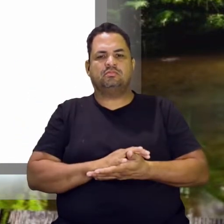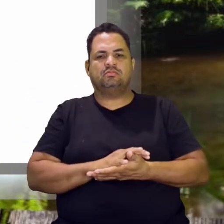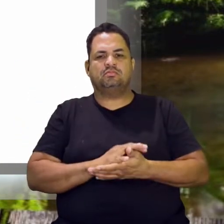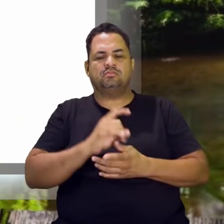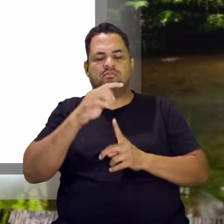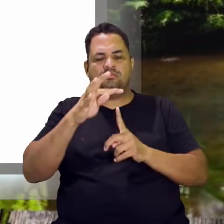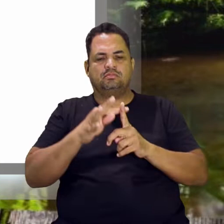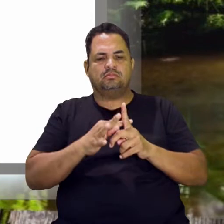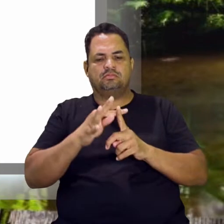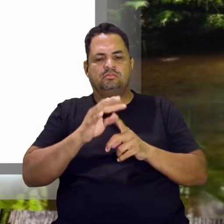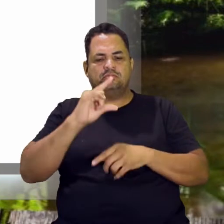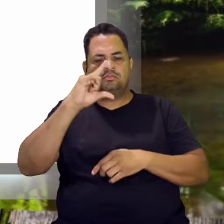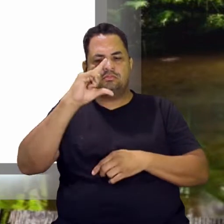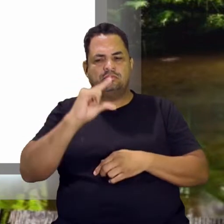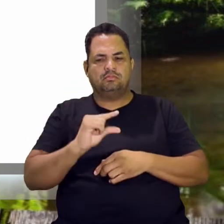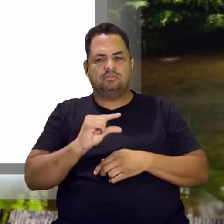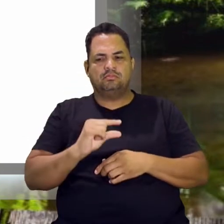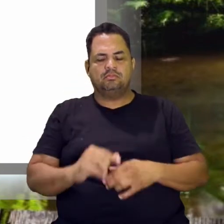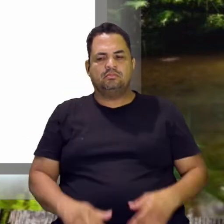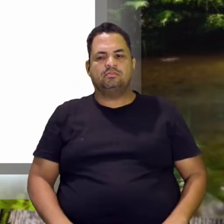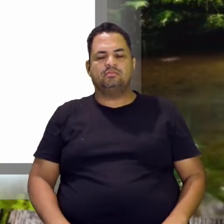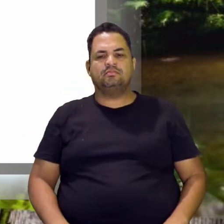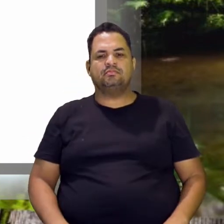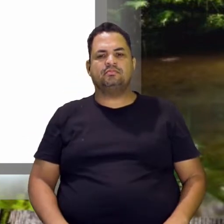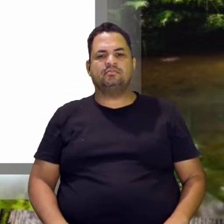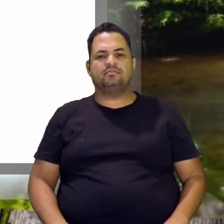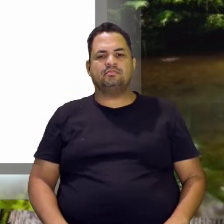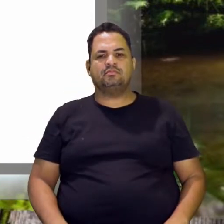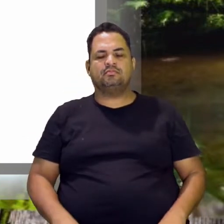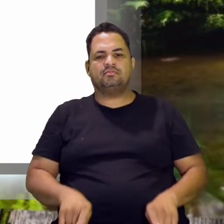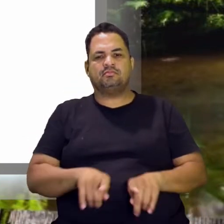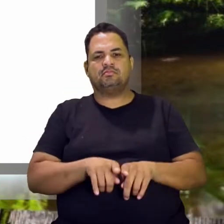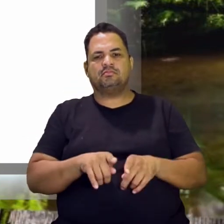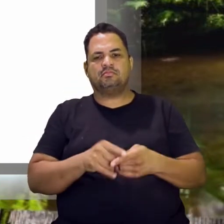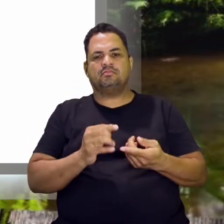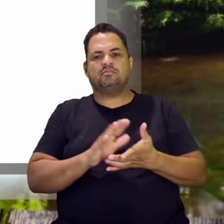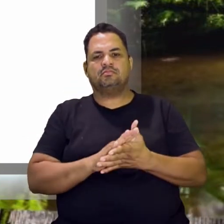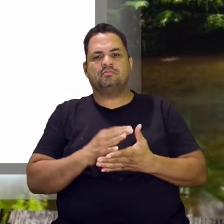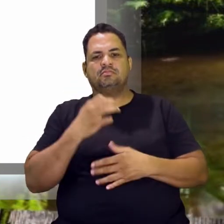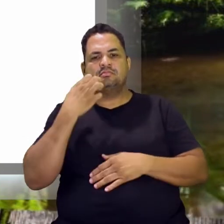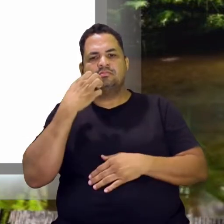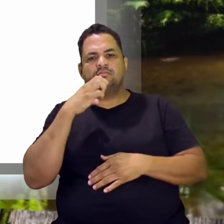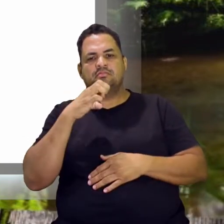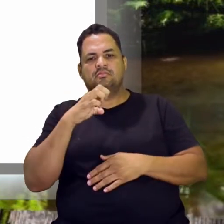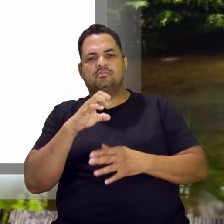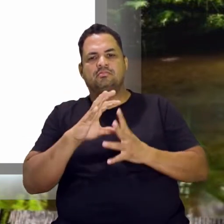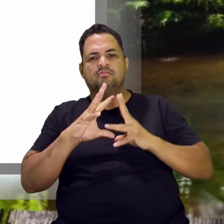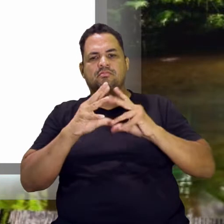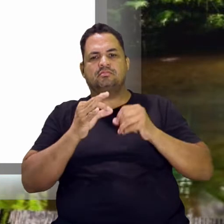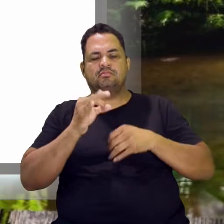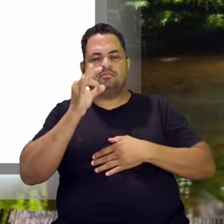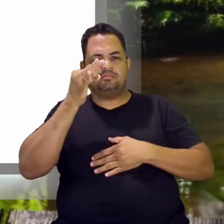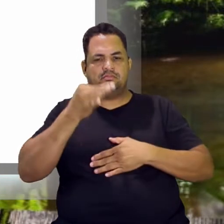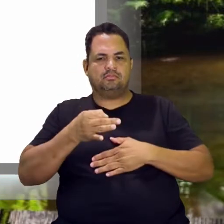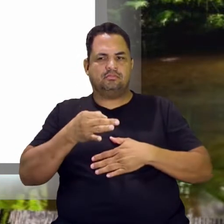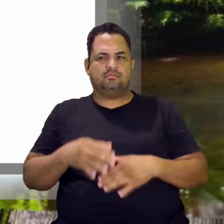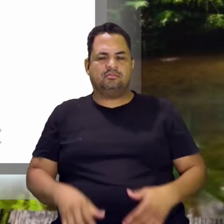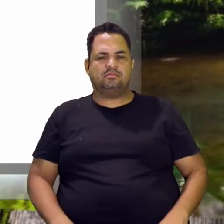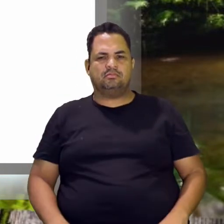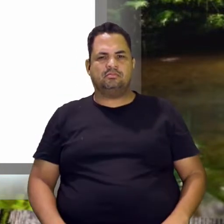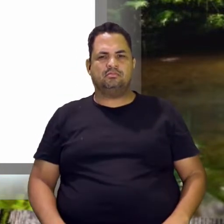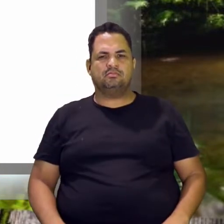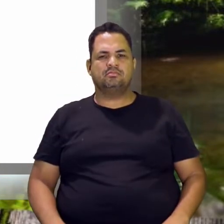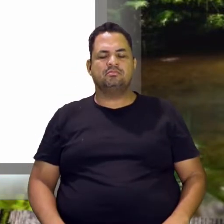baixas temperaturas, certinho? Além de servir como isolante, serve como fonte de energia. Tá tudo certo, né? Tá